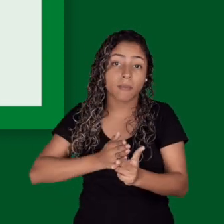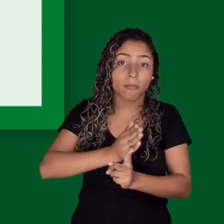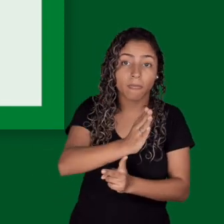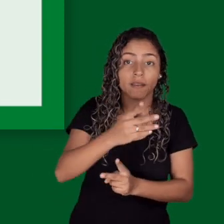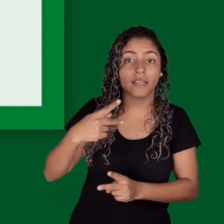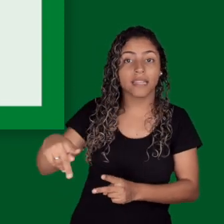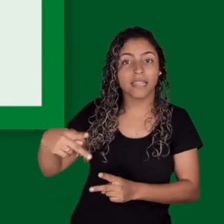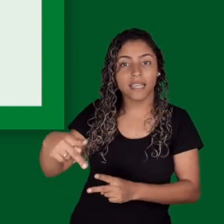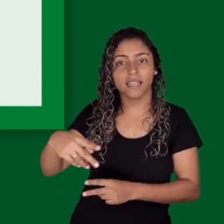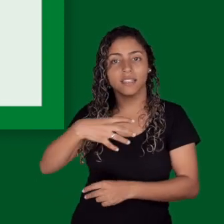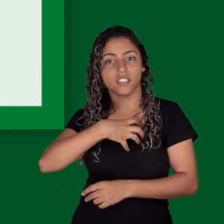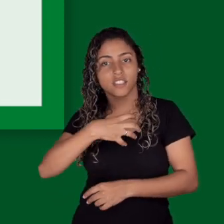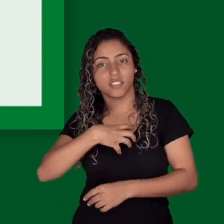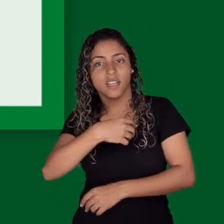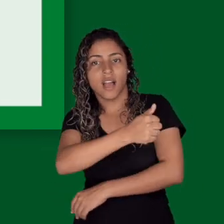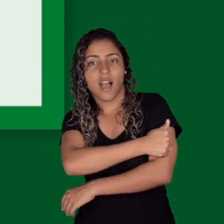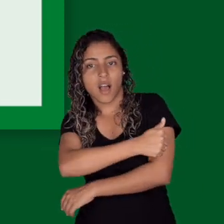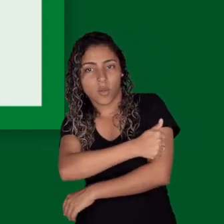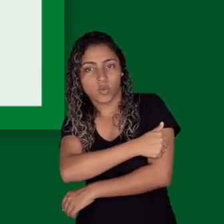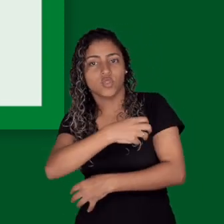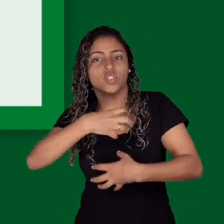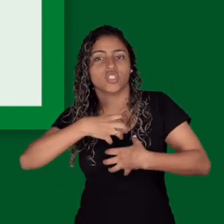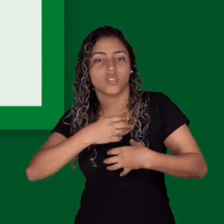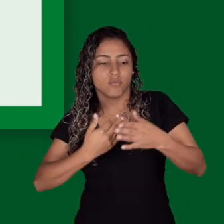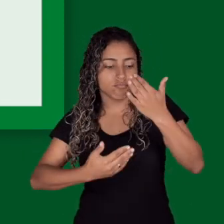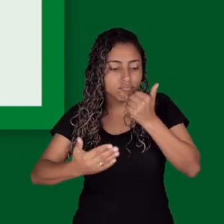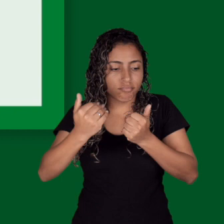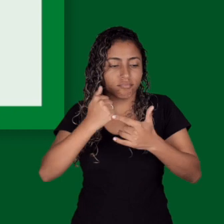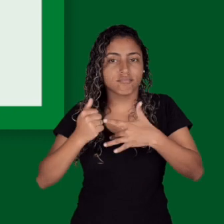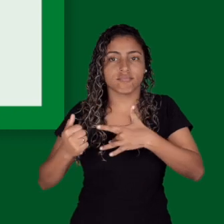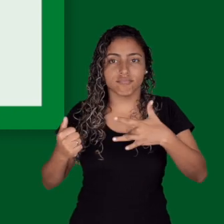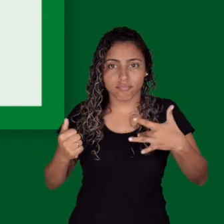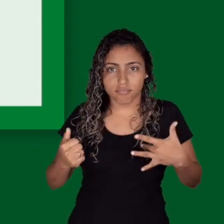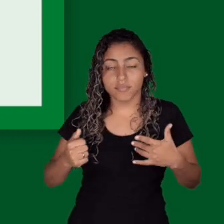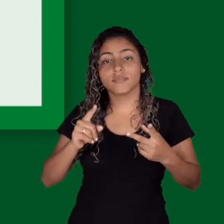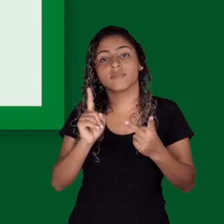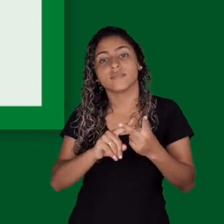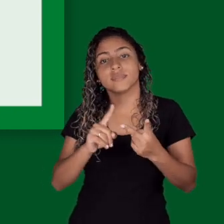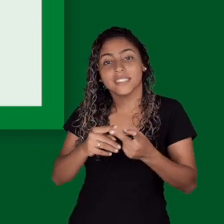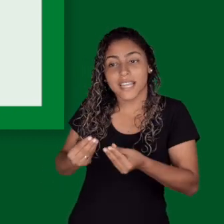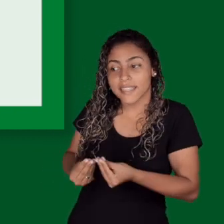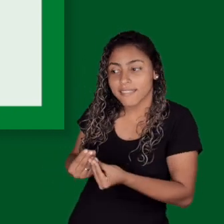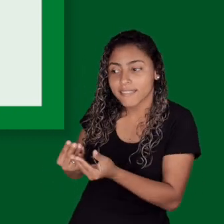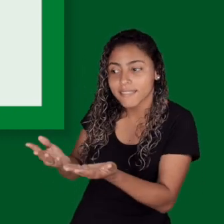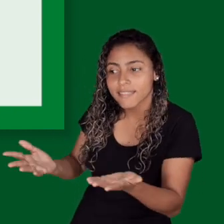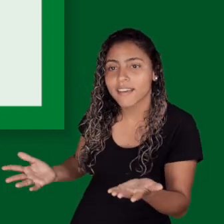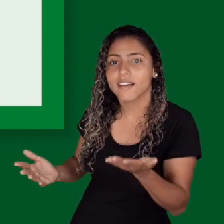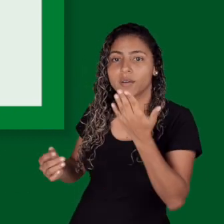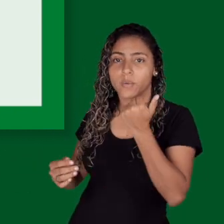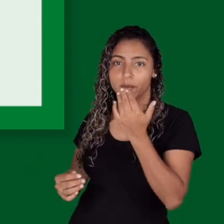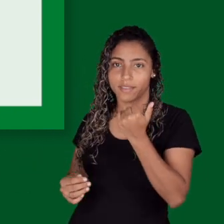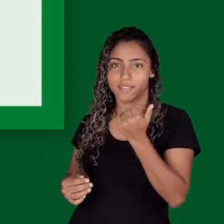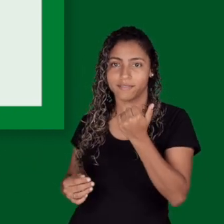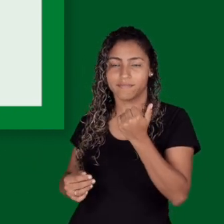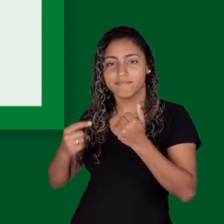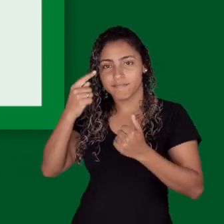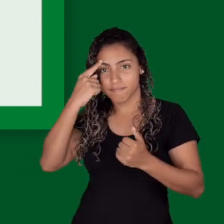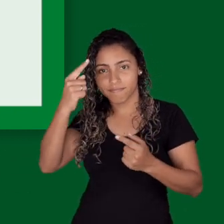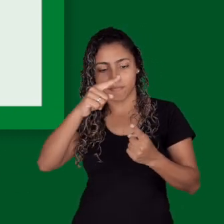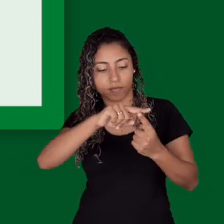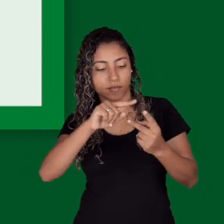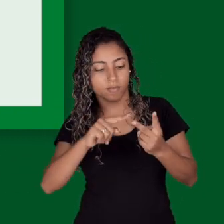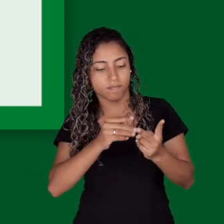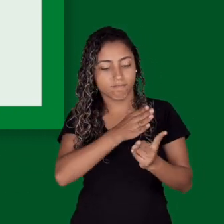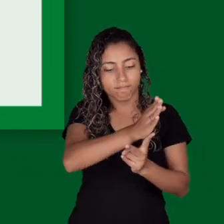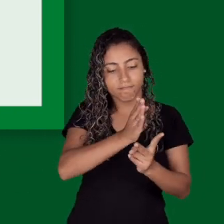da formação dos alunos, a formação dos hábitos alimentares saudáveis dos estudantes e a questão da oferta do alimento. Então o programa